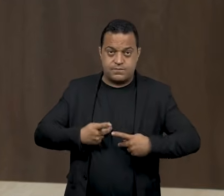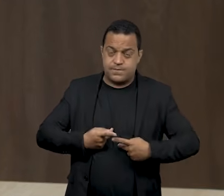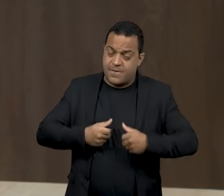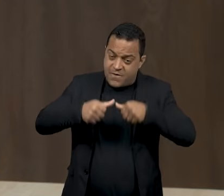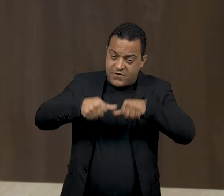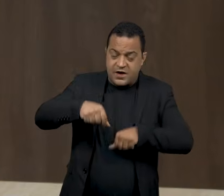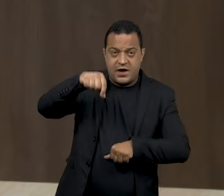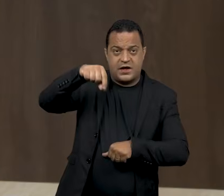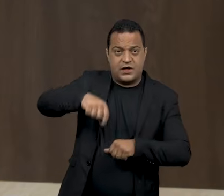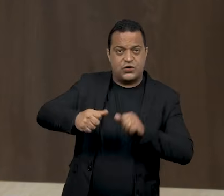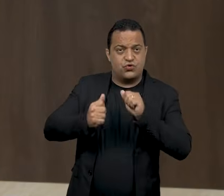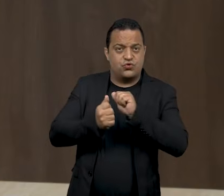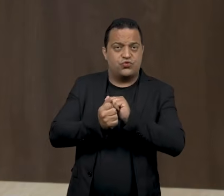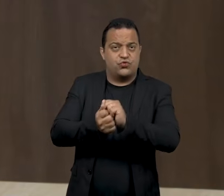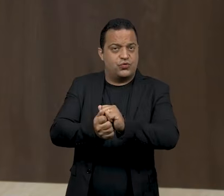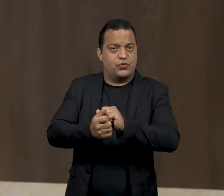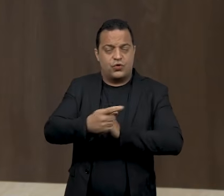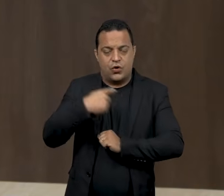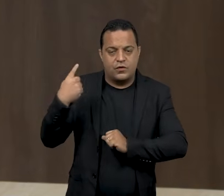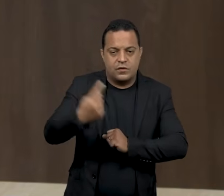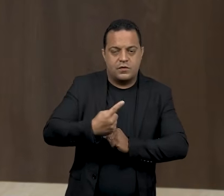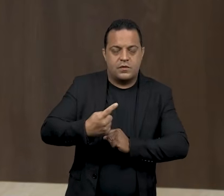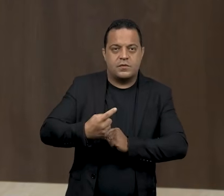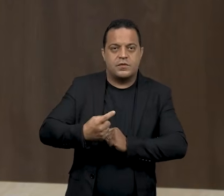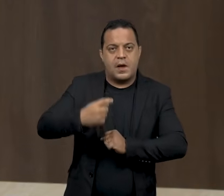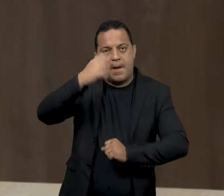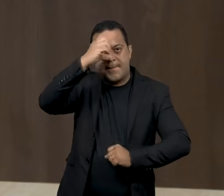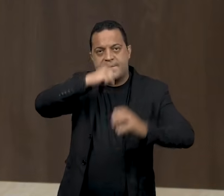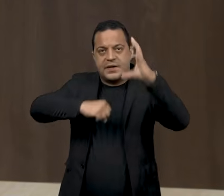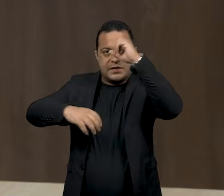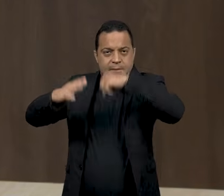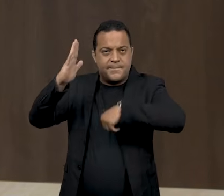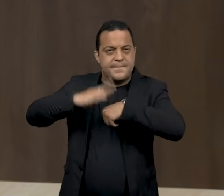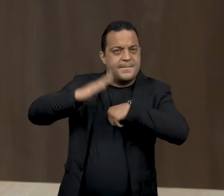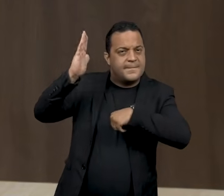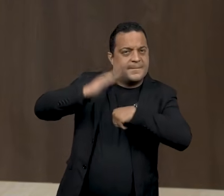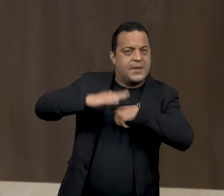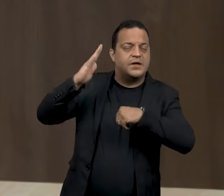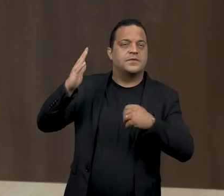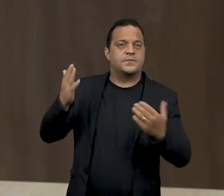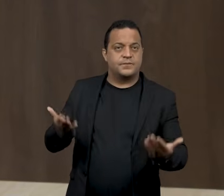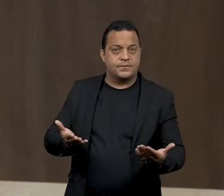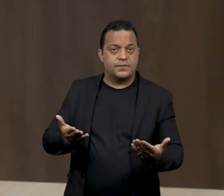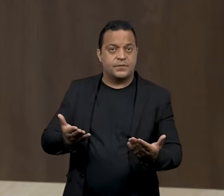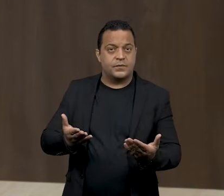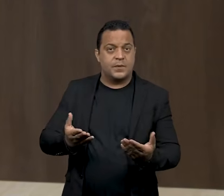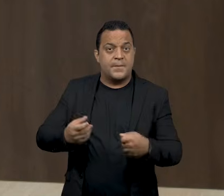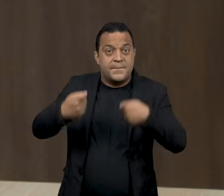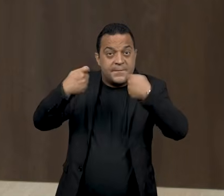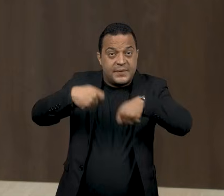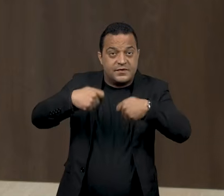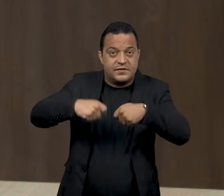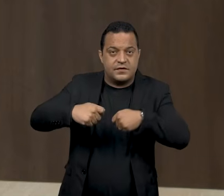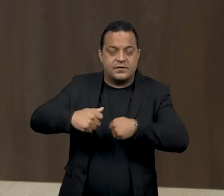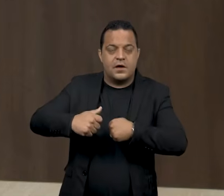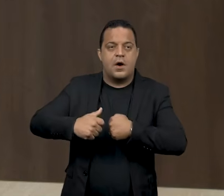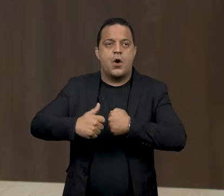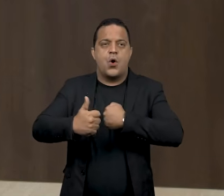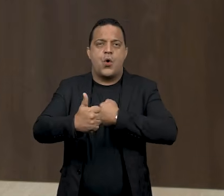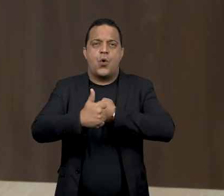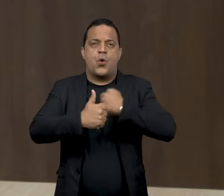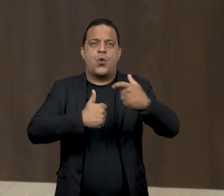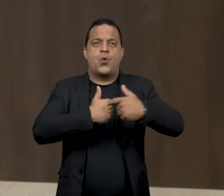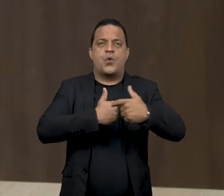permaneça conosco para juntos aprendermos mais sobre isso. E não esqueça de curtir,